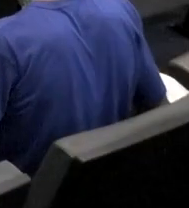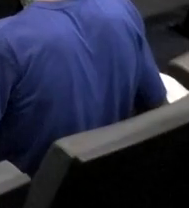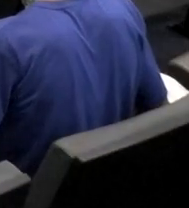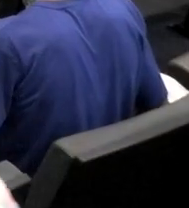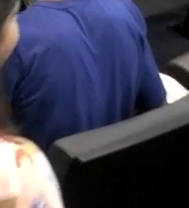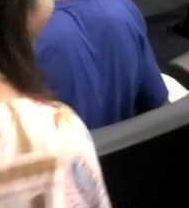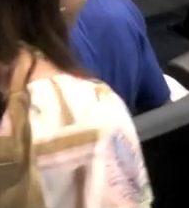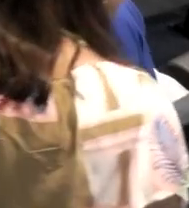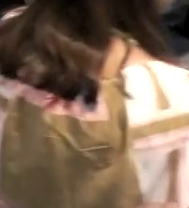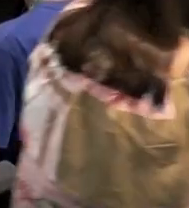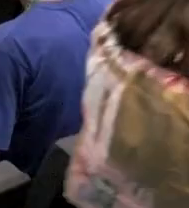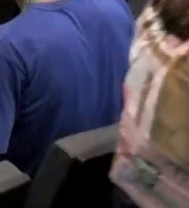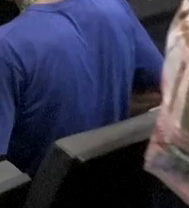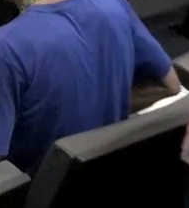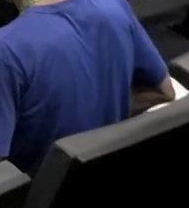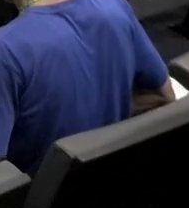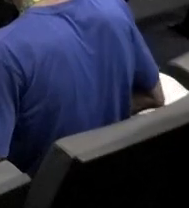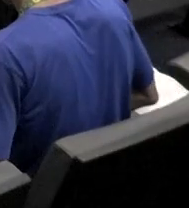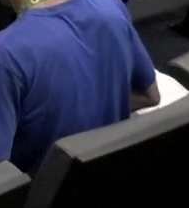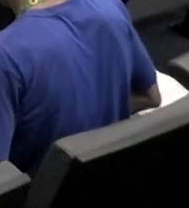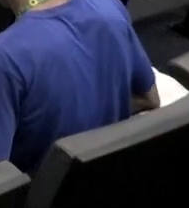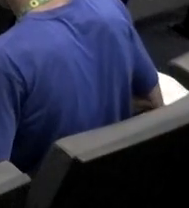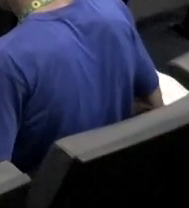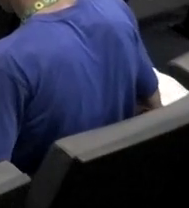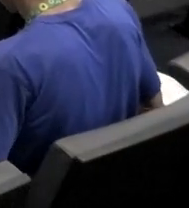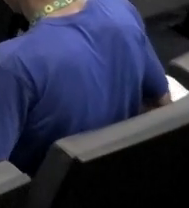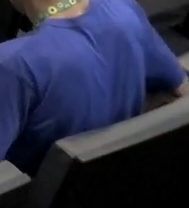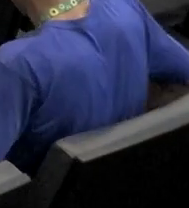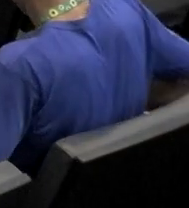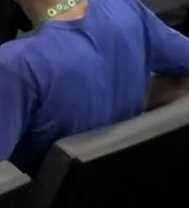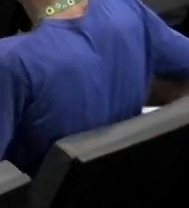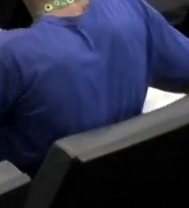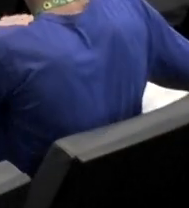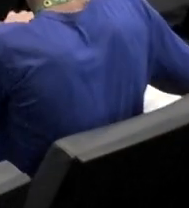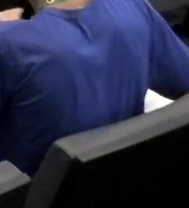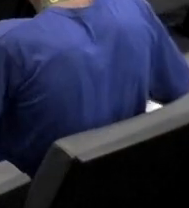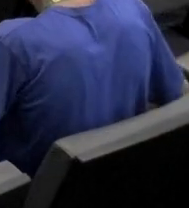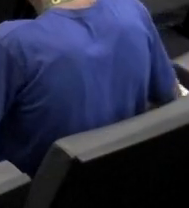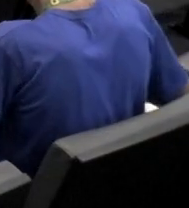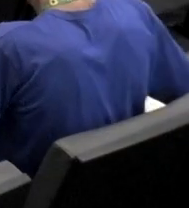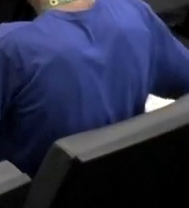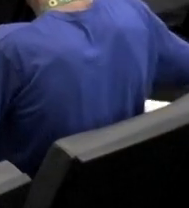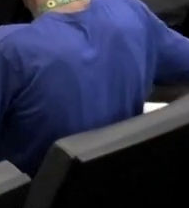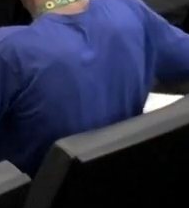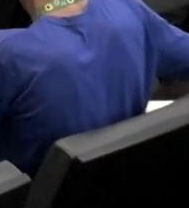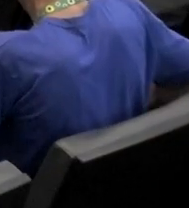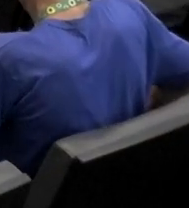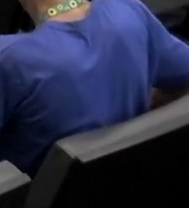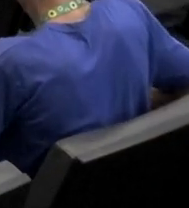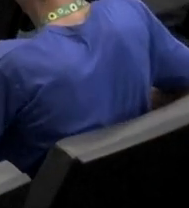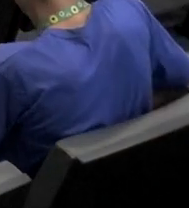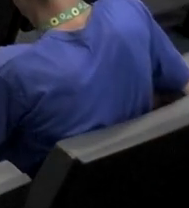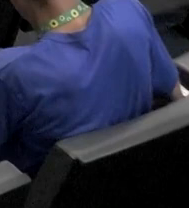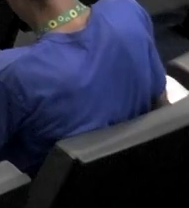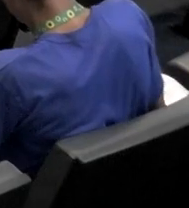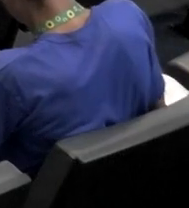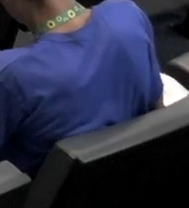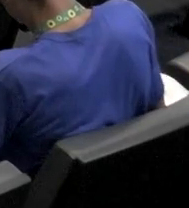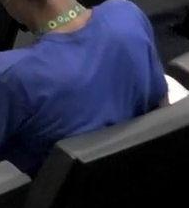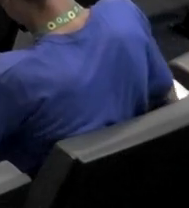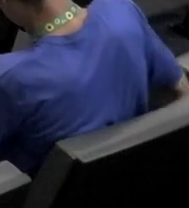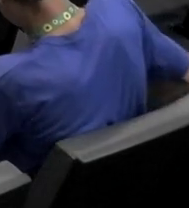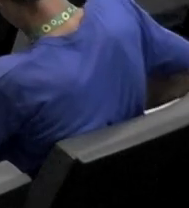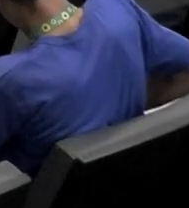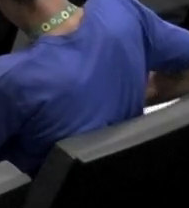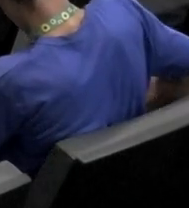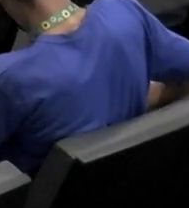dois encaminhamentos de de providências eh Eu já conversei aqui com a Dr Adriel e o Dr Vitor a gente vai fazer um